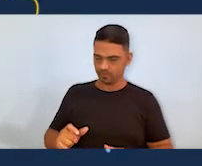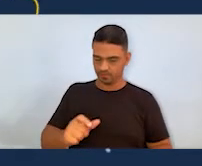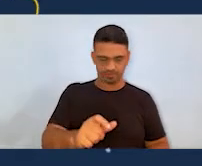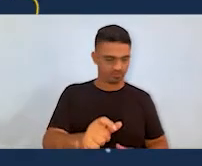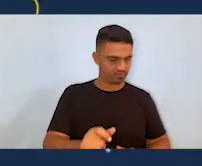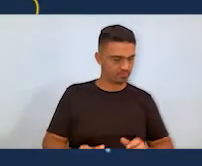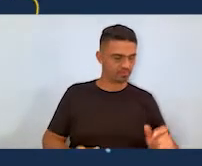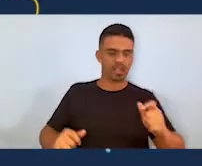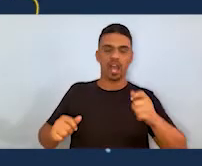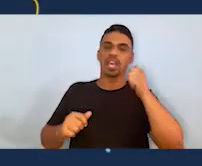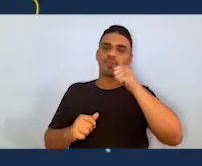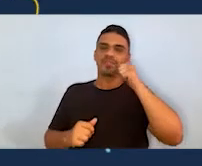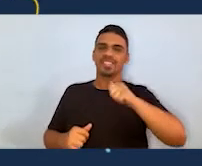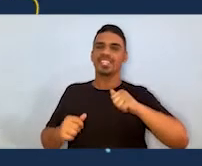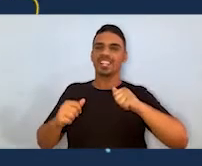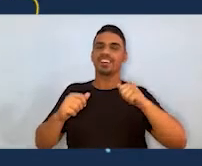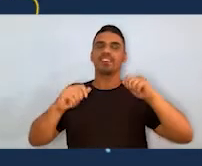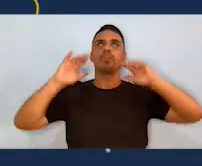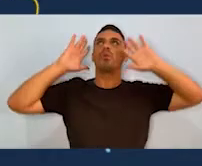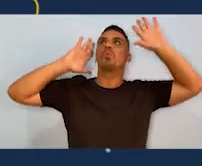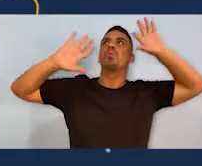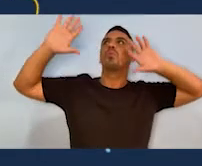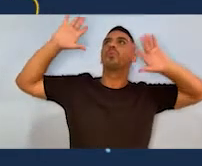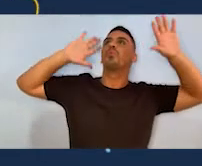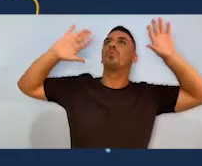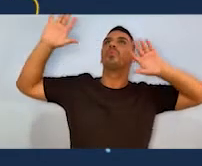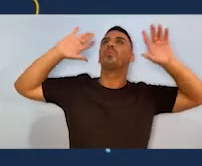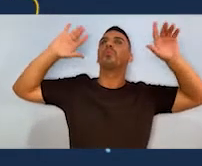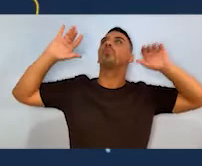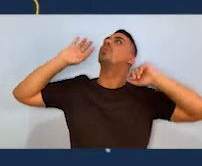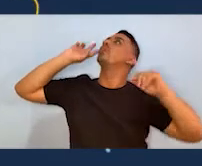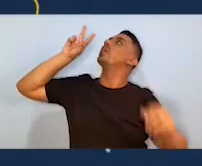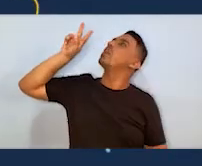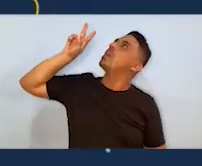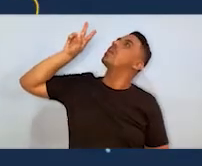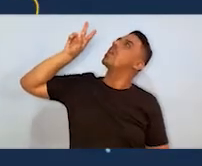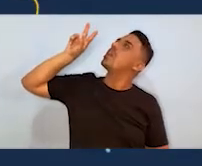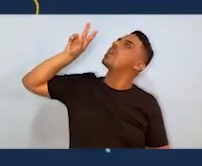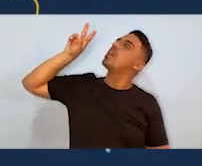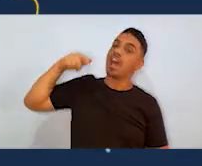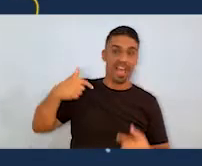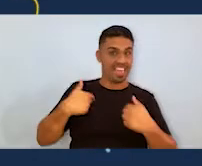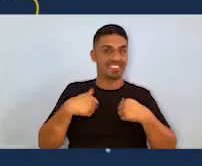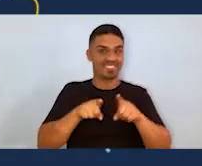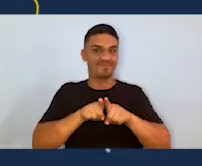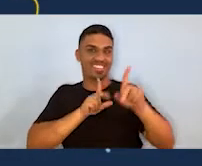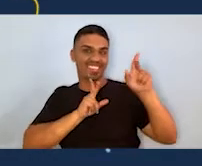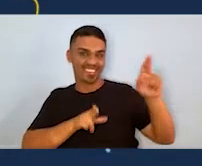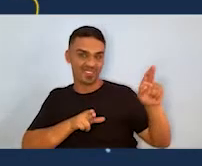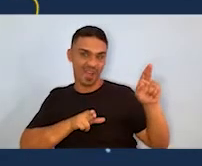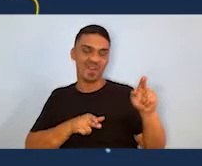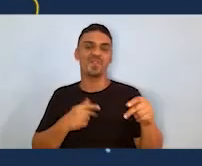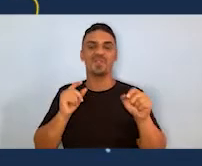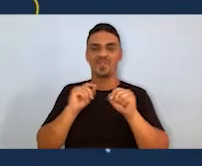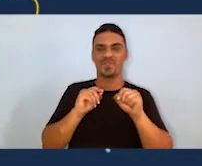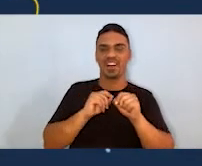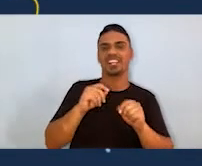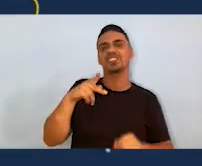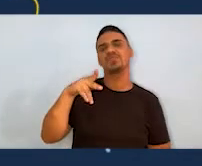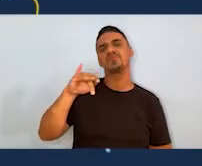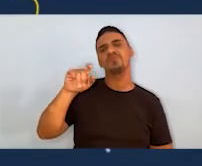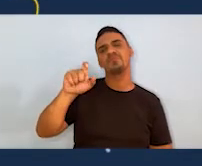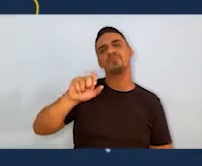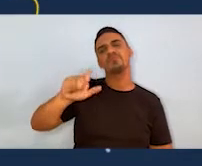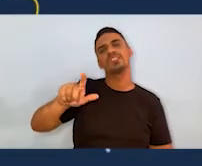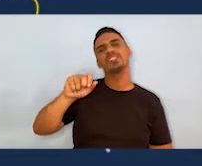rua, eu vejo o céu, eu vejo uma árvore, eu vejo alguma coisa assim, e eu começo a pensar, tá, como é que eu faria isso em pixel art? Quantos pixels eu usaria para